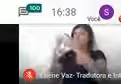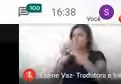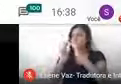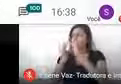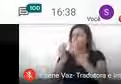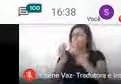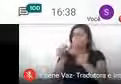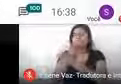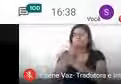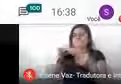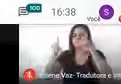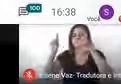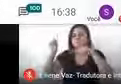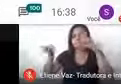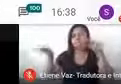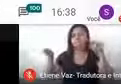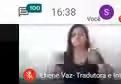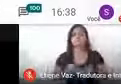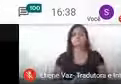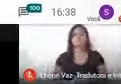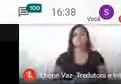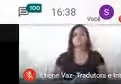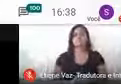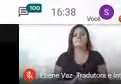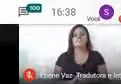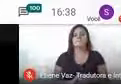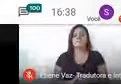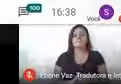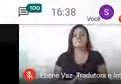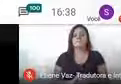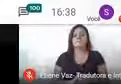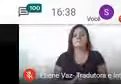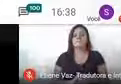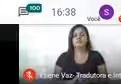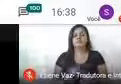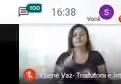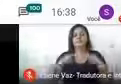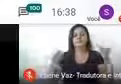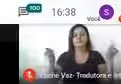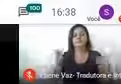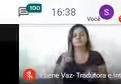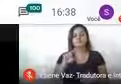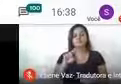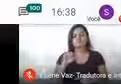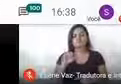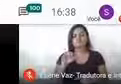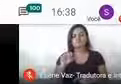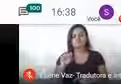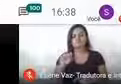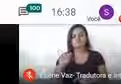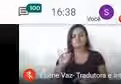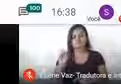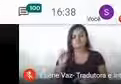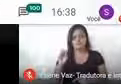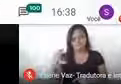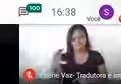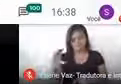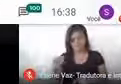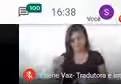Né? E a variação diafásica é uma outra dimensão abordada, que diz